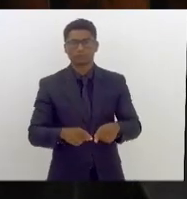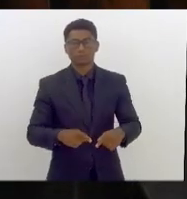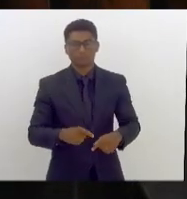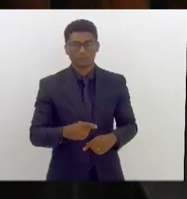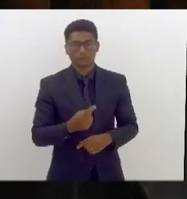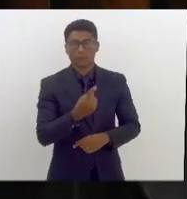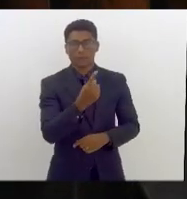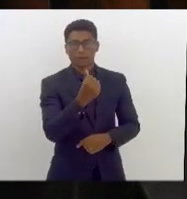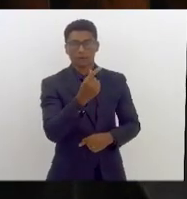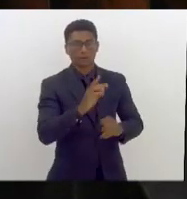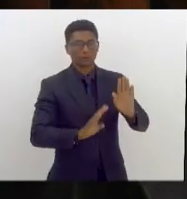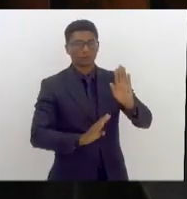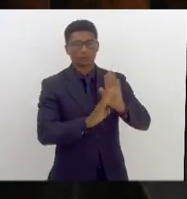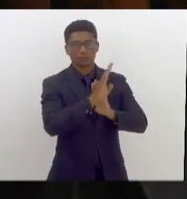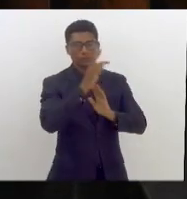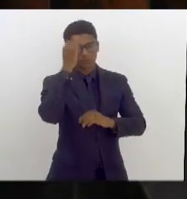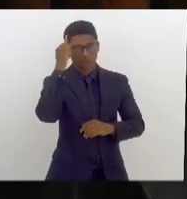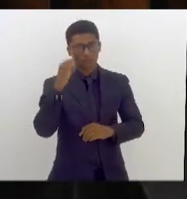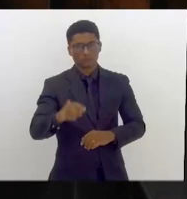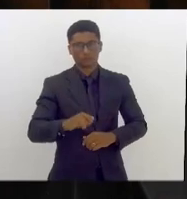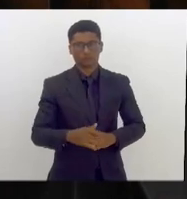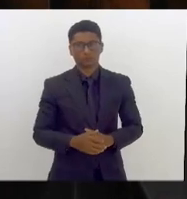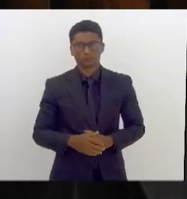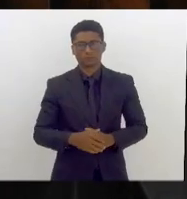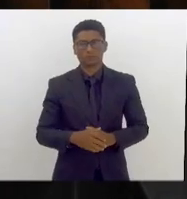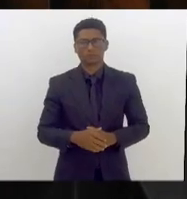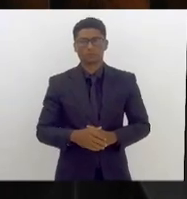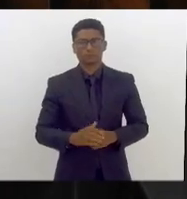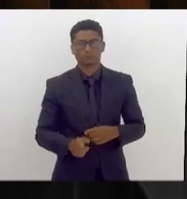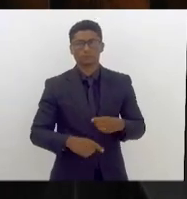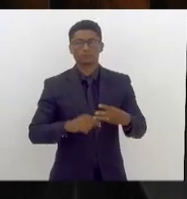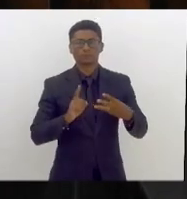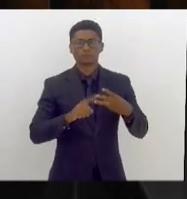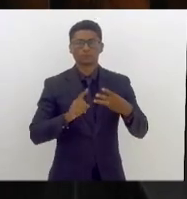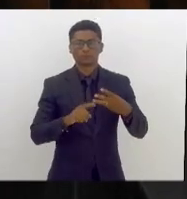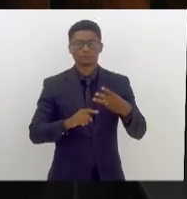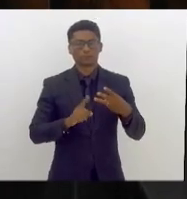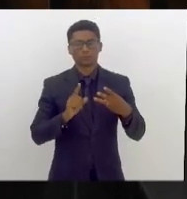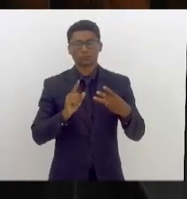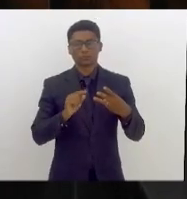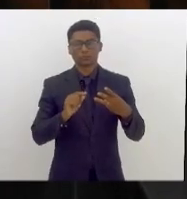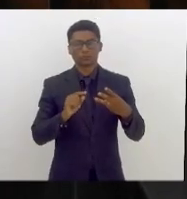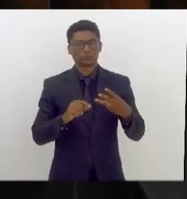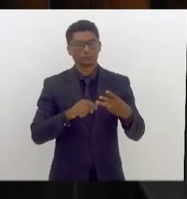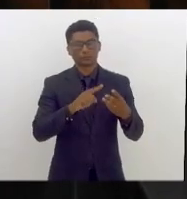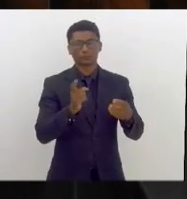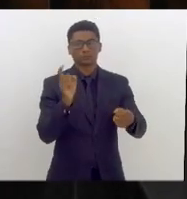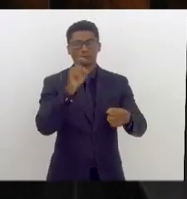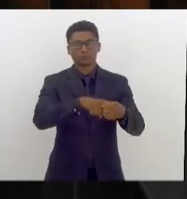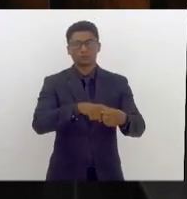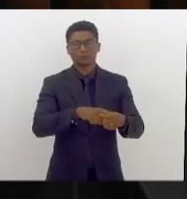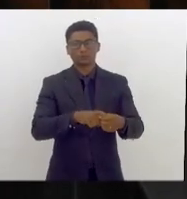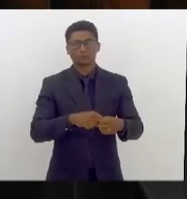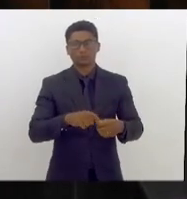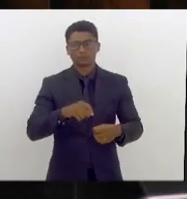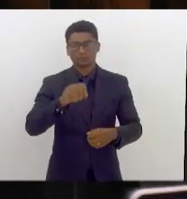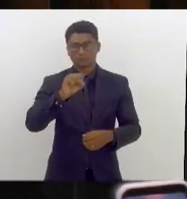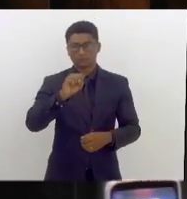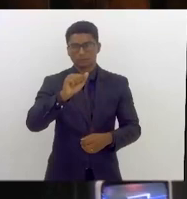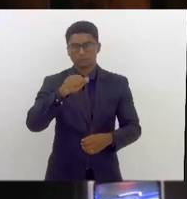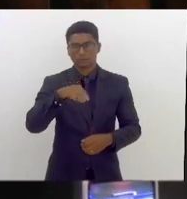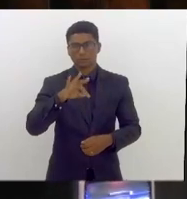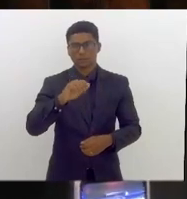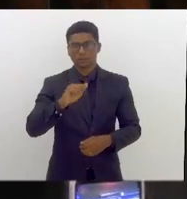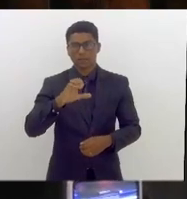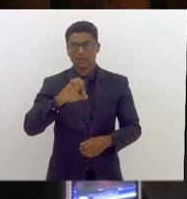A terceira foi conseguir a volta da linha expressa do ramal de Santa Cruz, ainda que